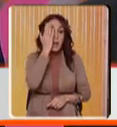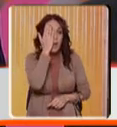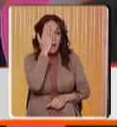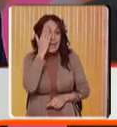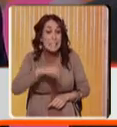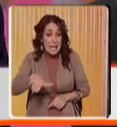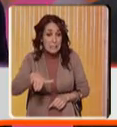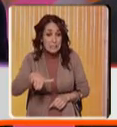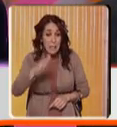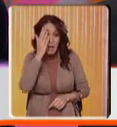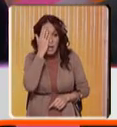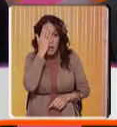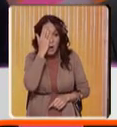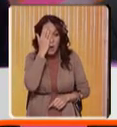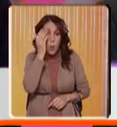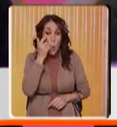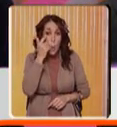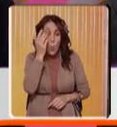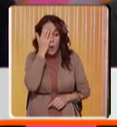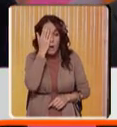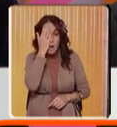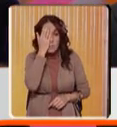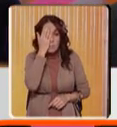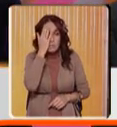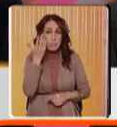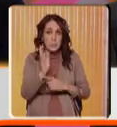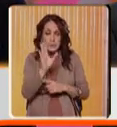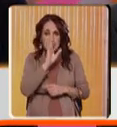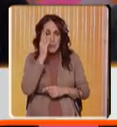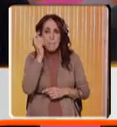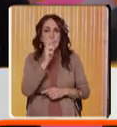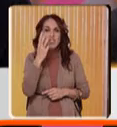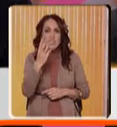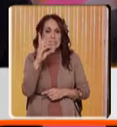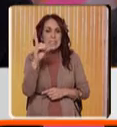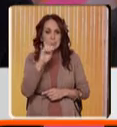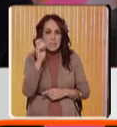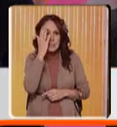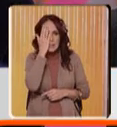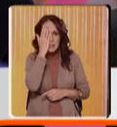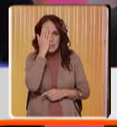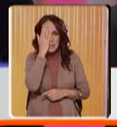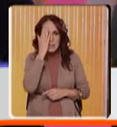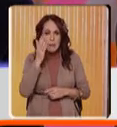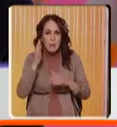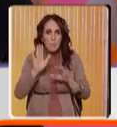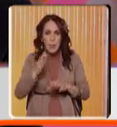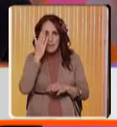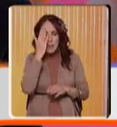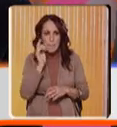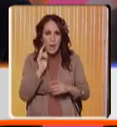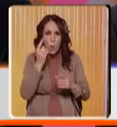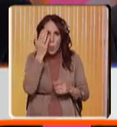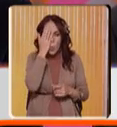uma criança, esse olho, durante uns 3 meses, 6 meses, esse olho vai deixar de ver. Contudo, olhamos